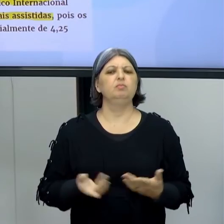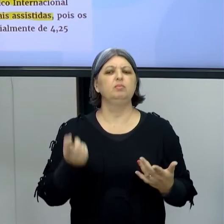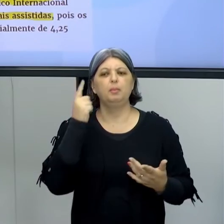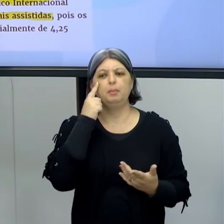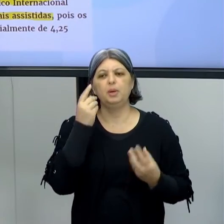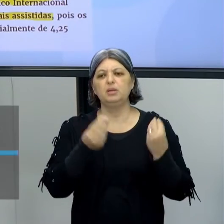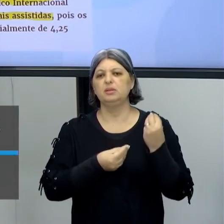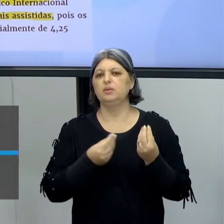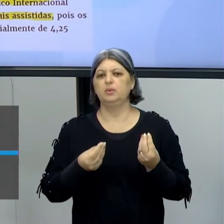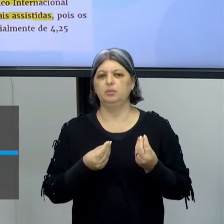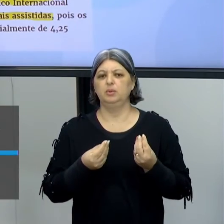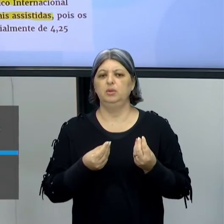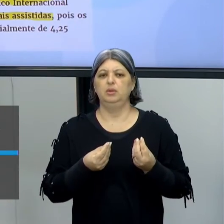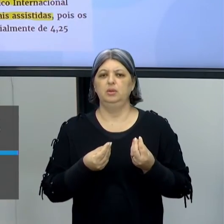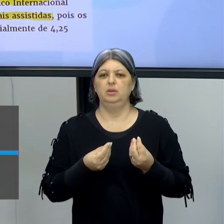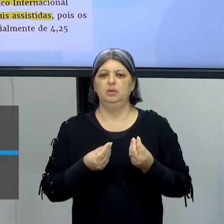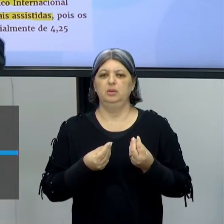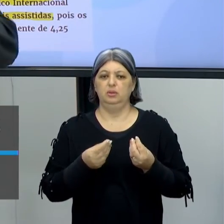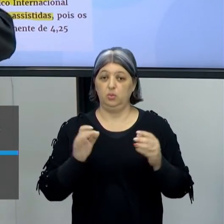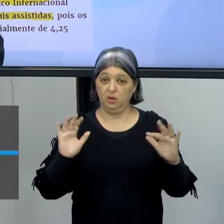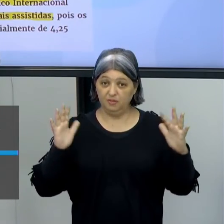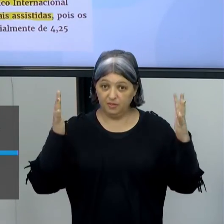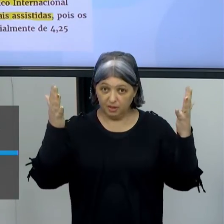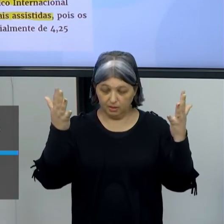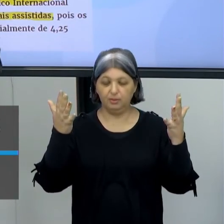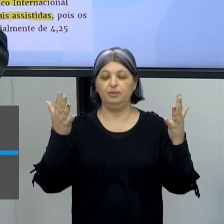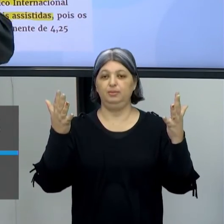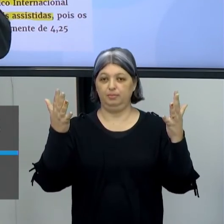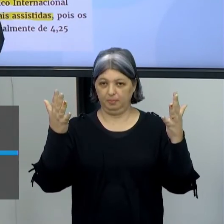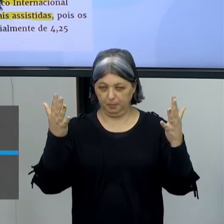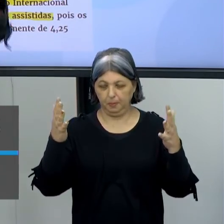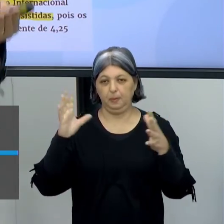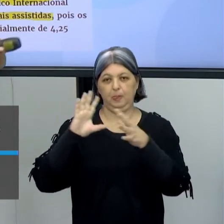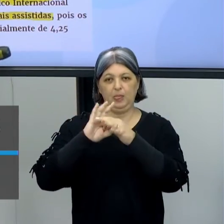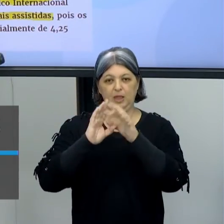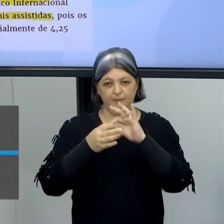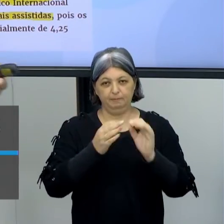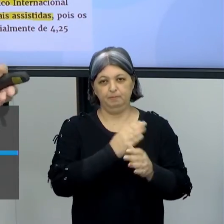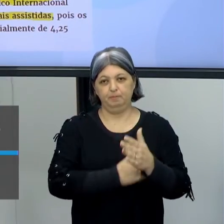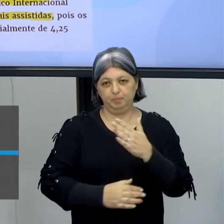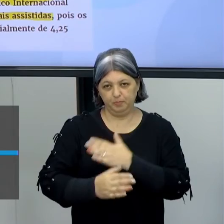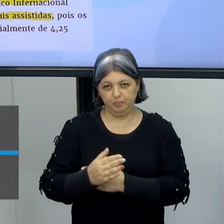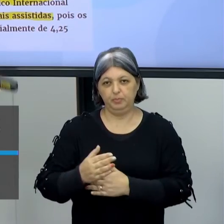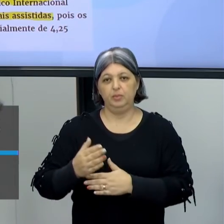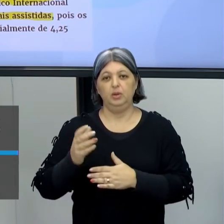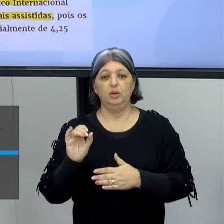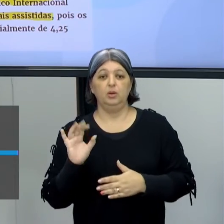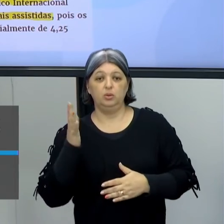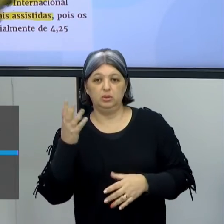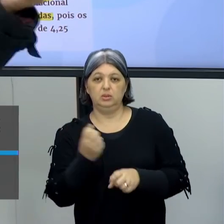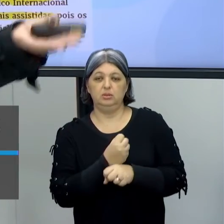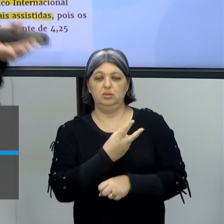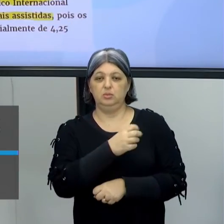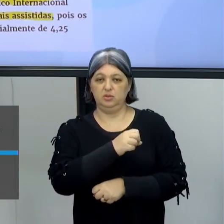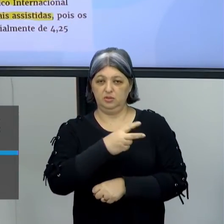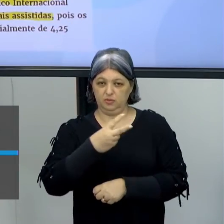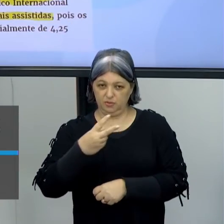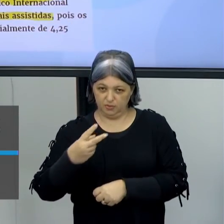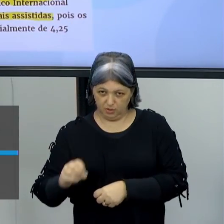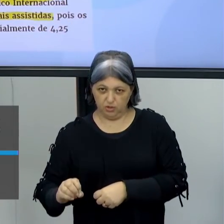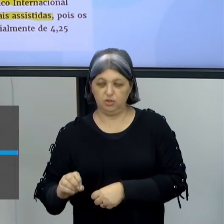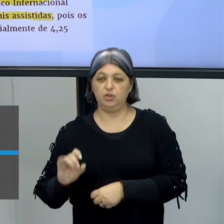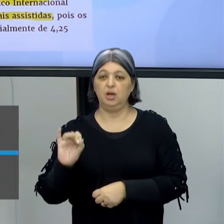pensa, o evento, né, que foi a Paralimpíada, que teria que acontecer em 2020, mas por causa da pandemia